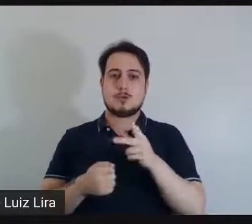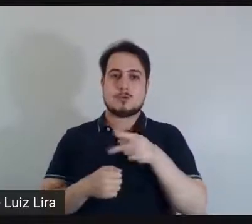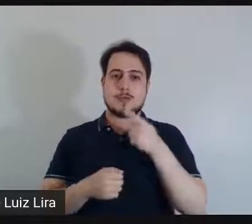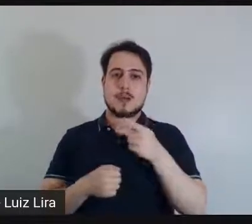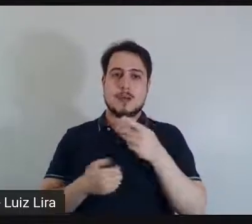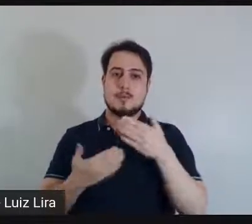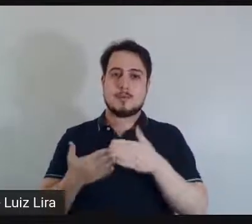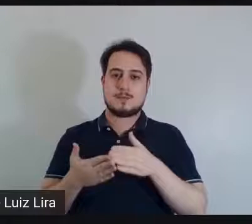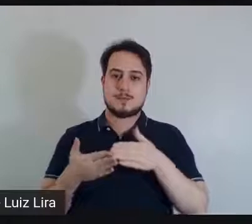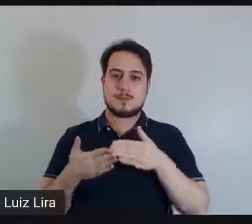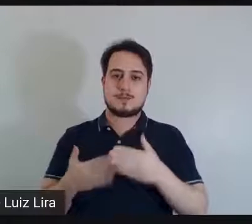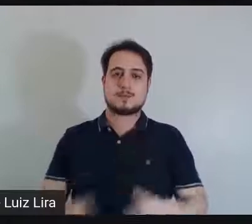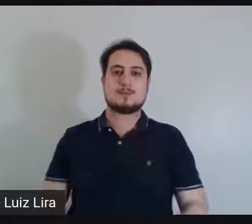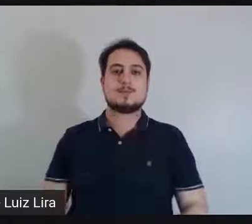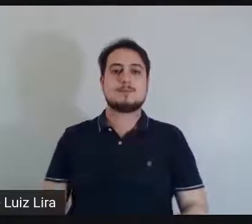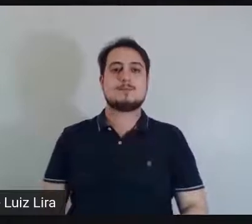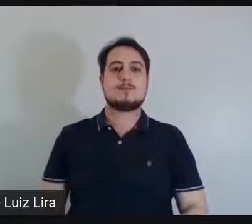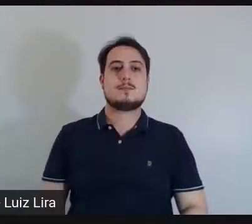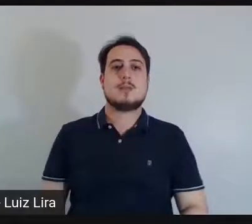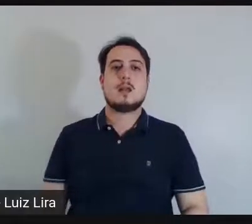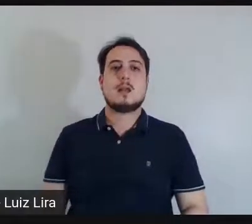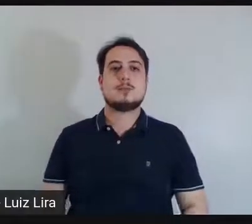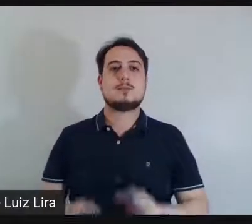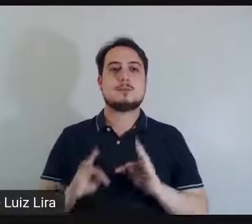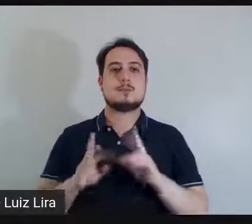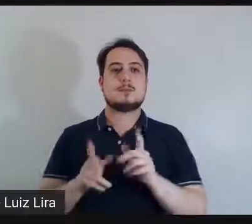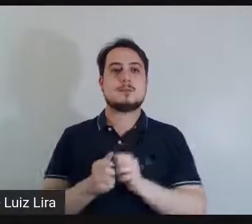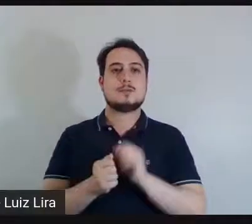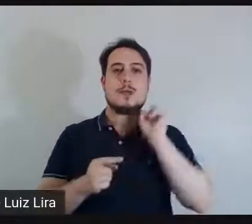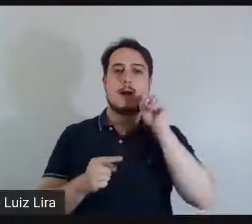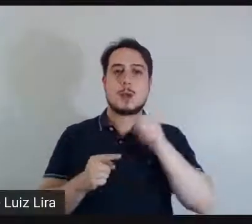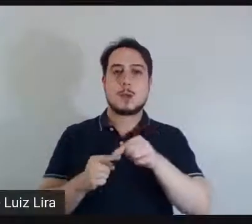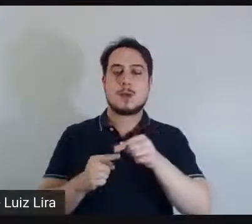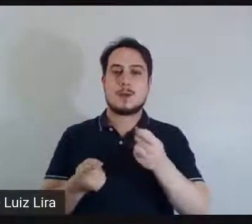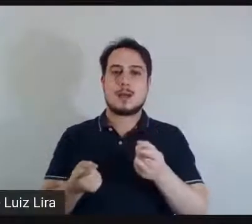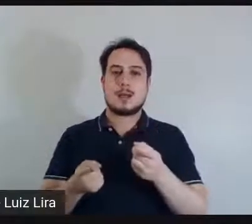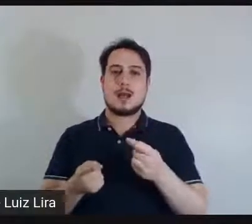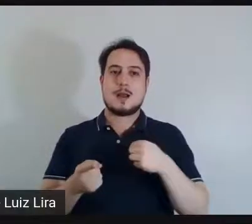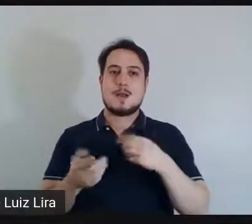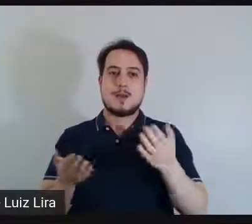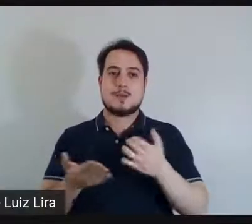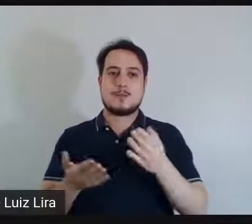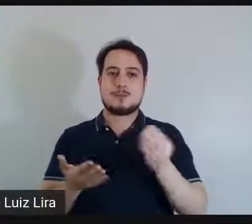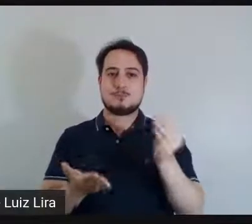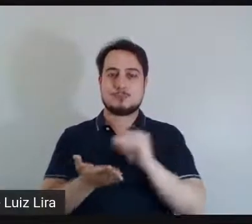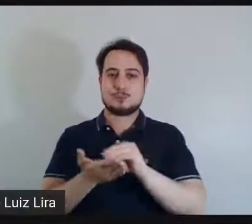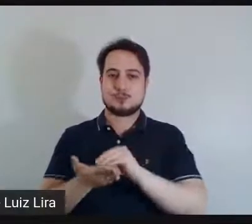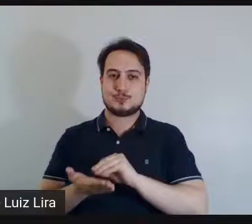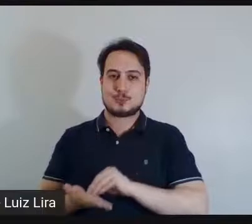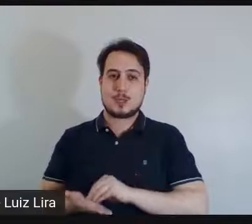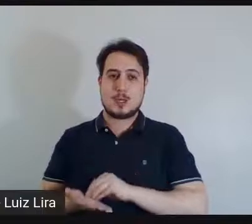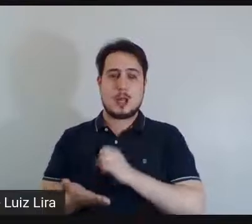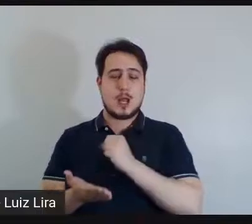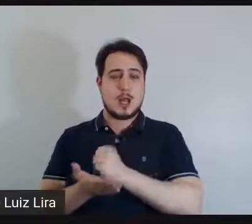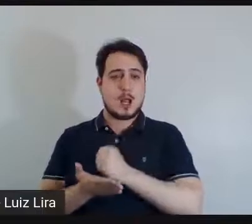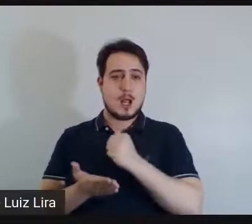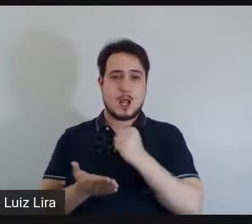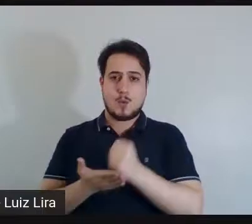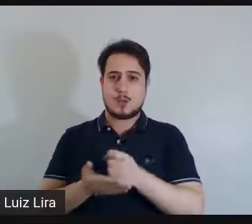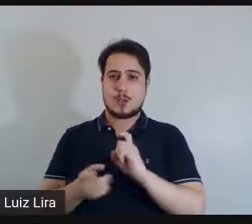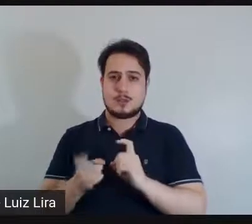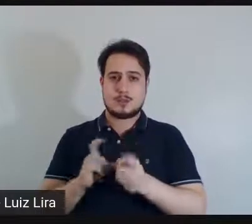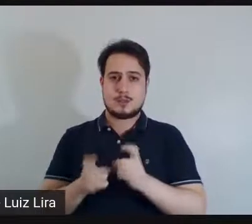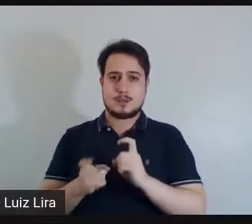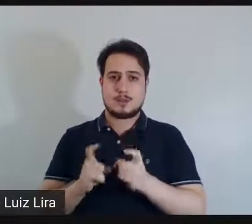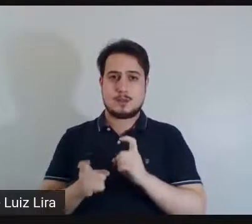Oi. Bom, João, concordo com tudo que você disse. Eu vou fazer umas ponderações aqui. Eu não acho que o contrato administrativo ele